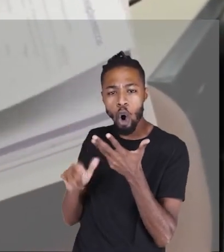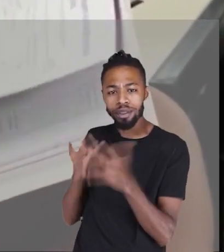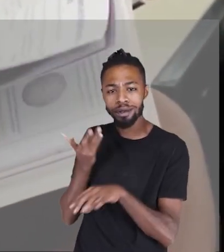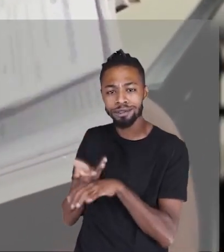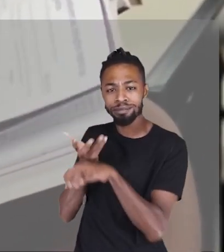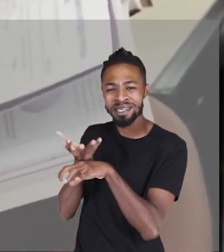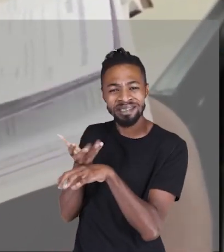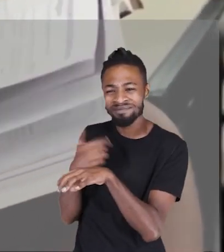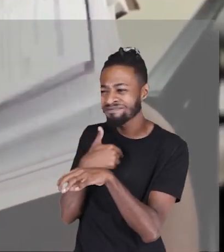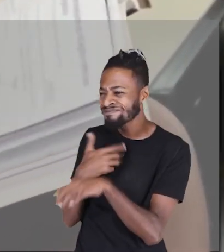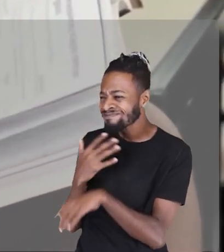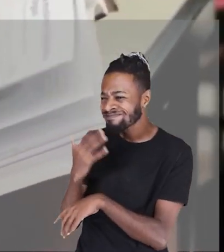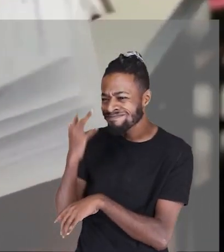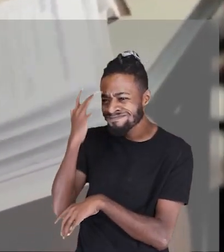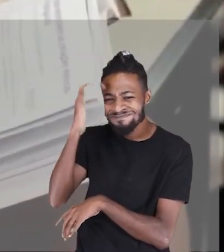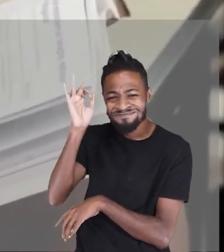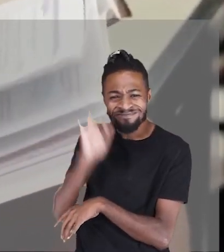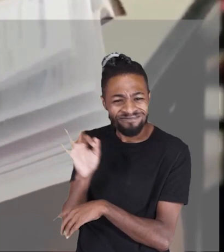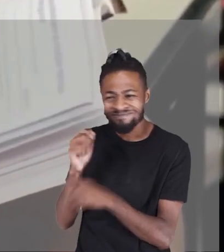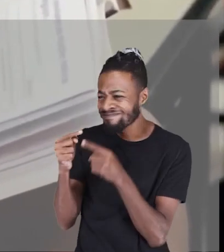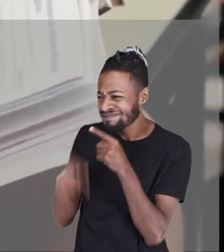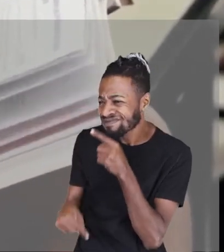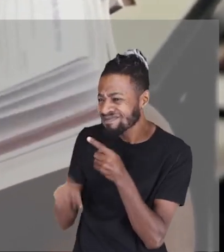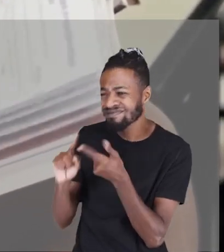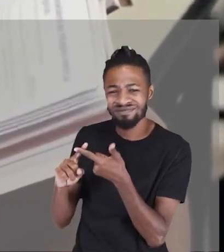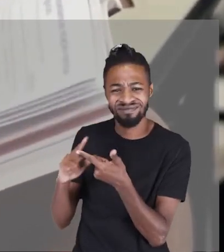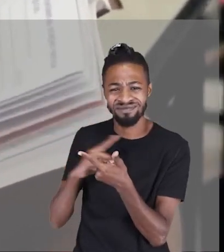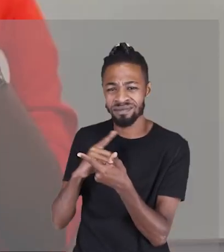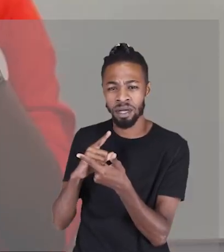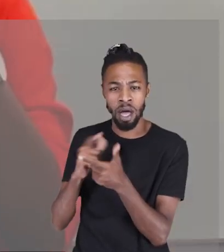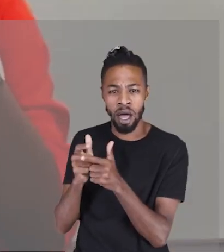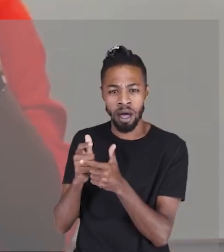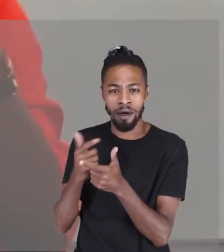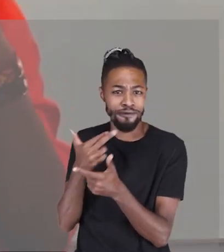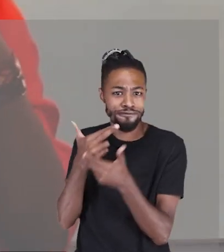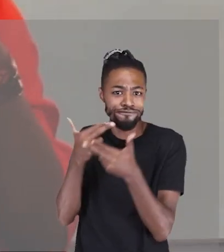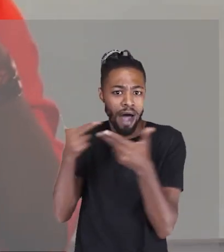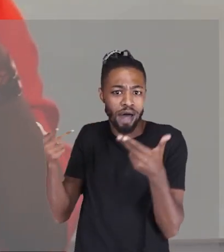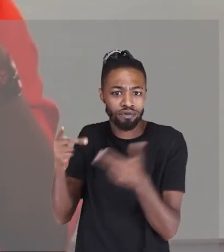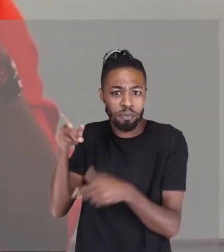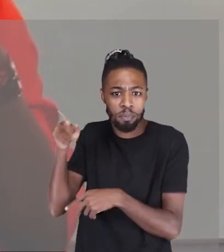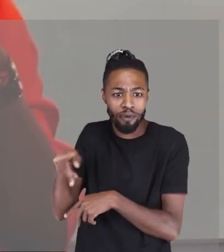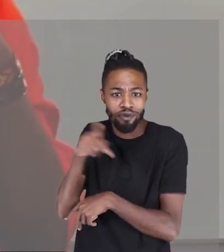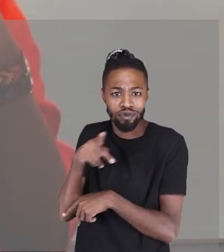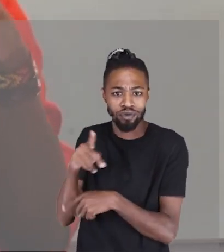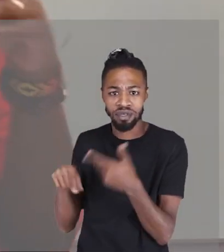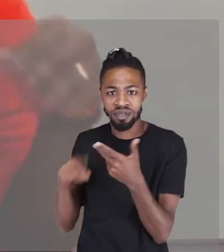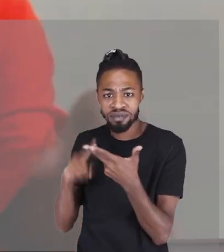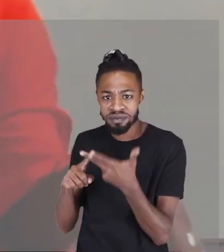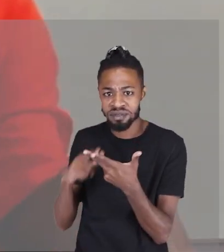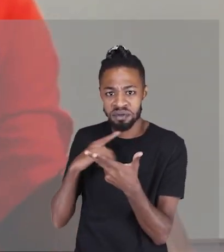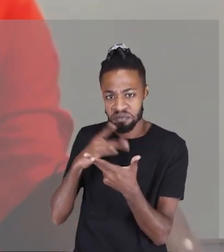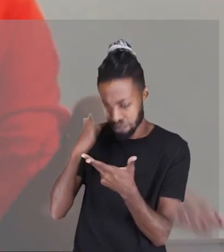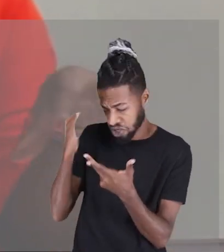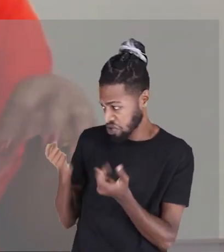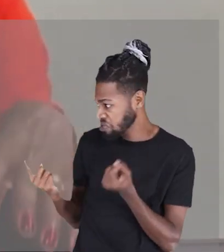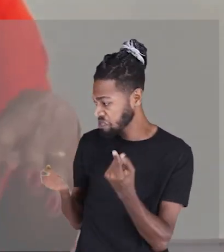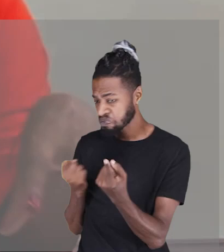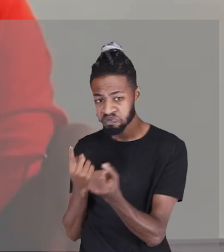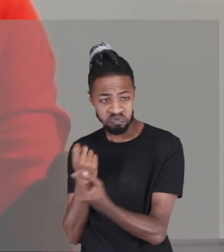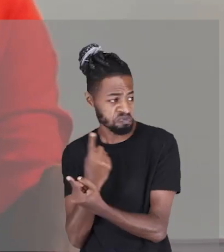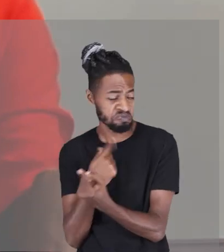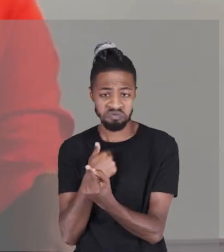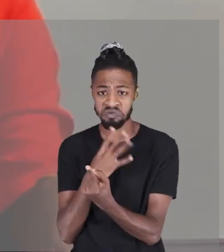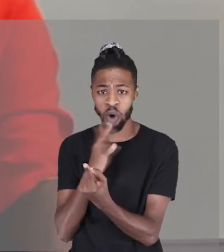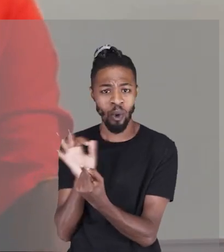que muitas vezes não conversam entre si, com vários professores, boa parte deles não